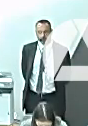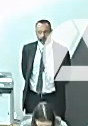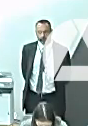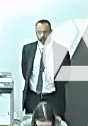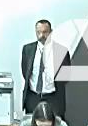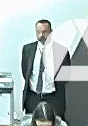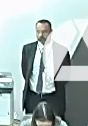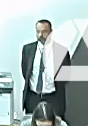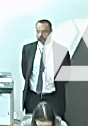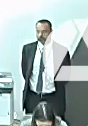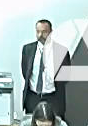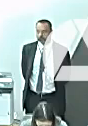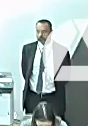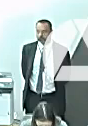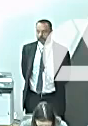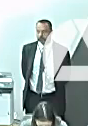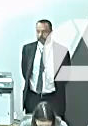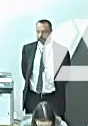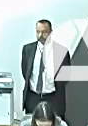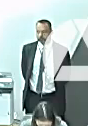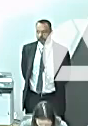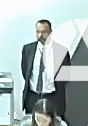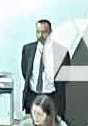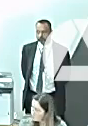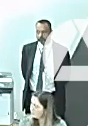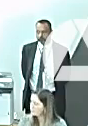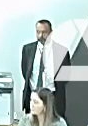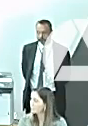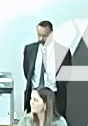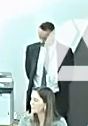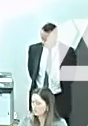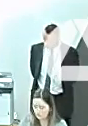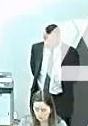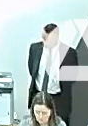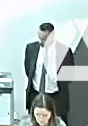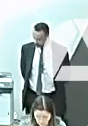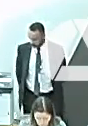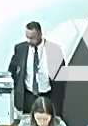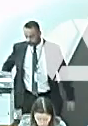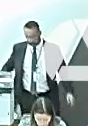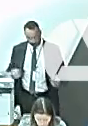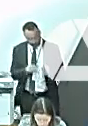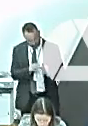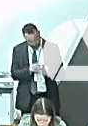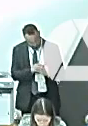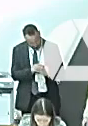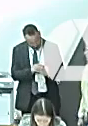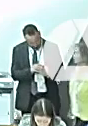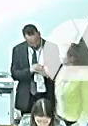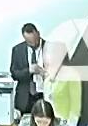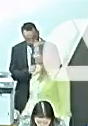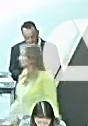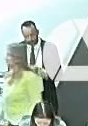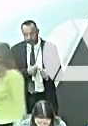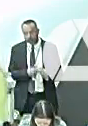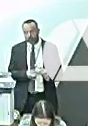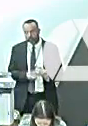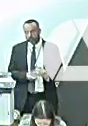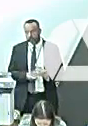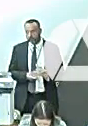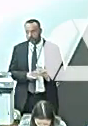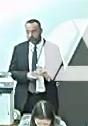denúncias de assédio moral perseguições abuso de autoridade por várias vezes luz secretário